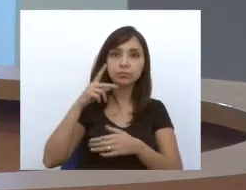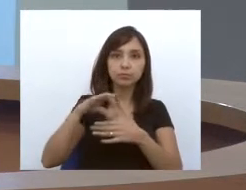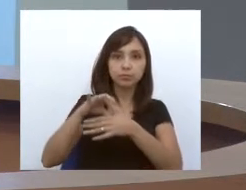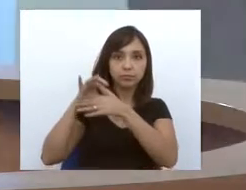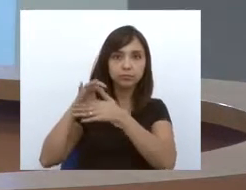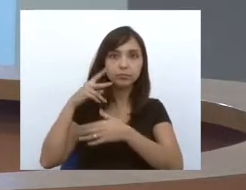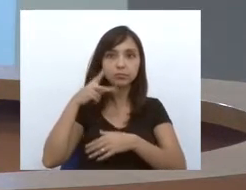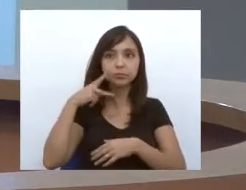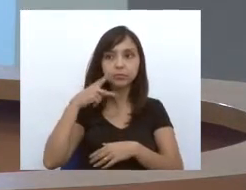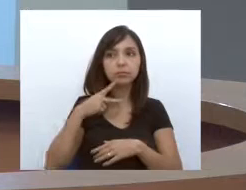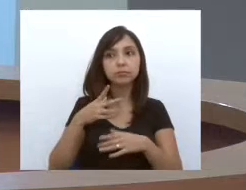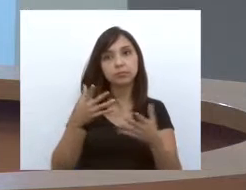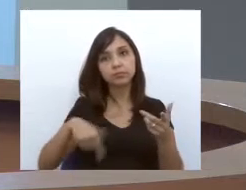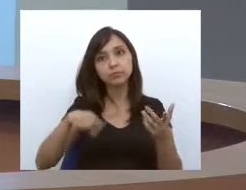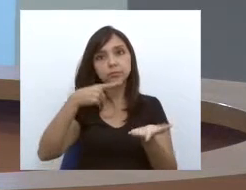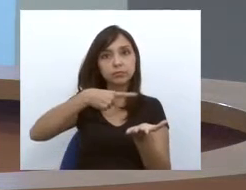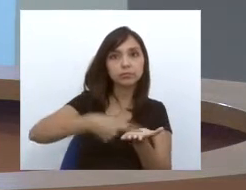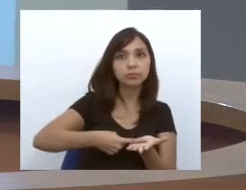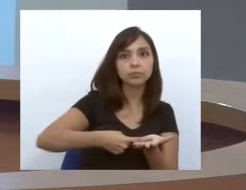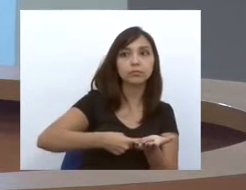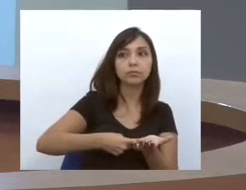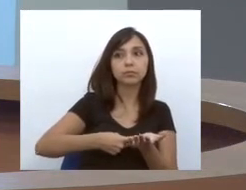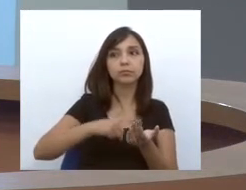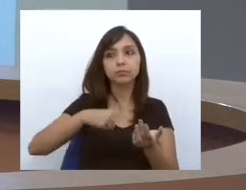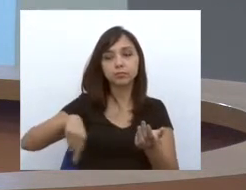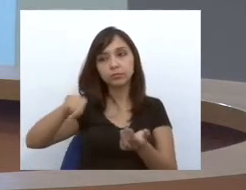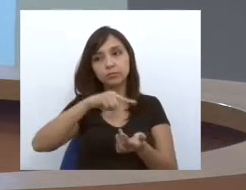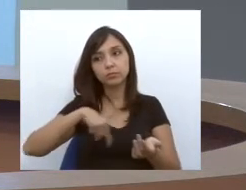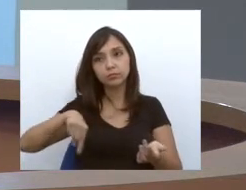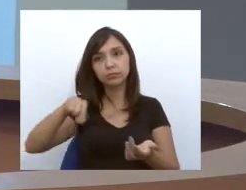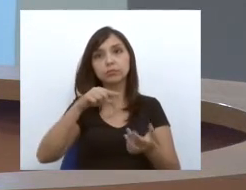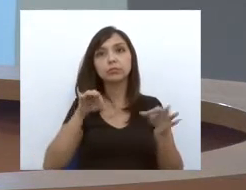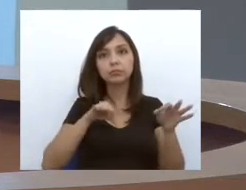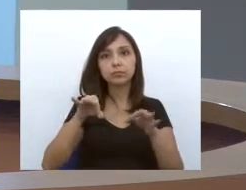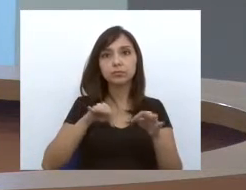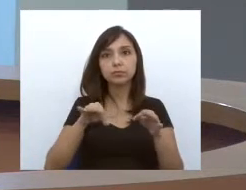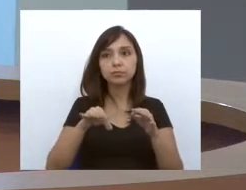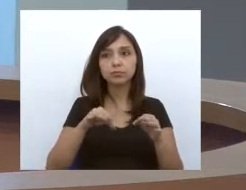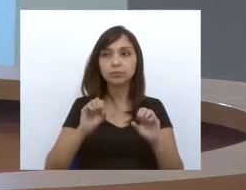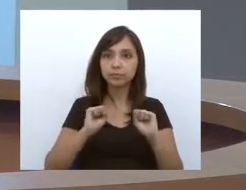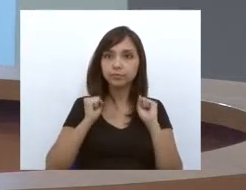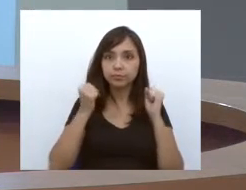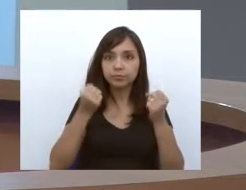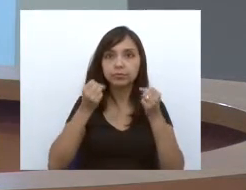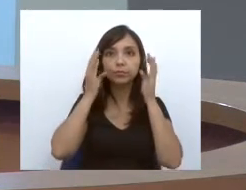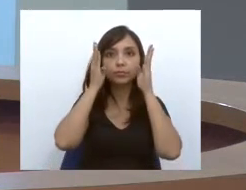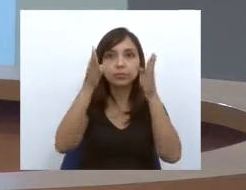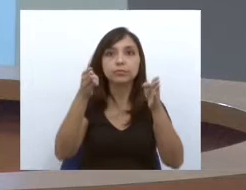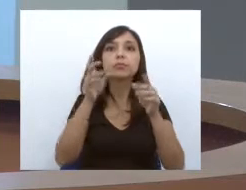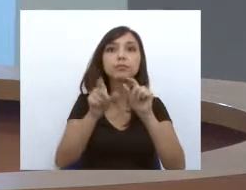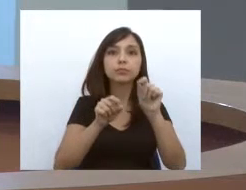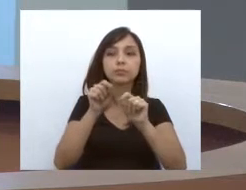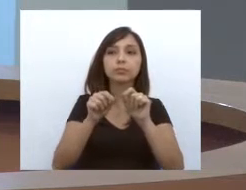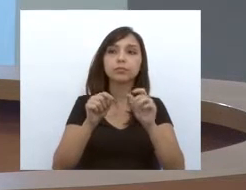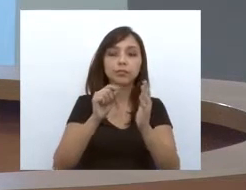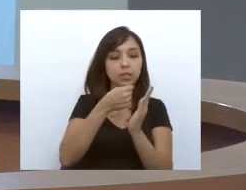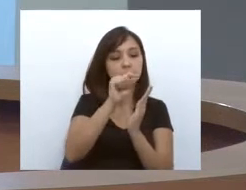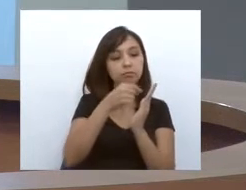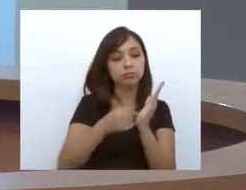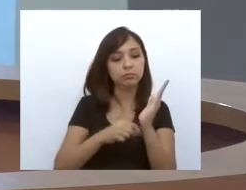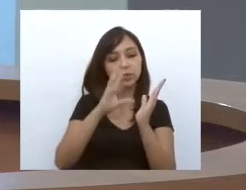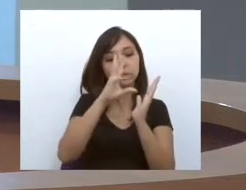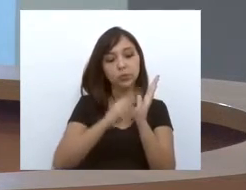e propomos um acordo de nós fazermos aí um esforço concentrado para limpar a